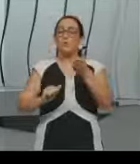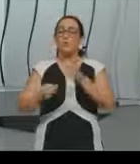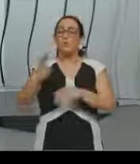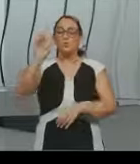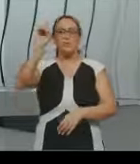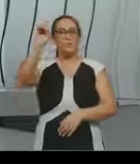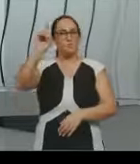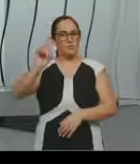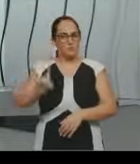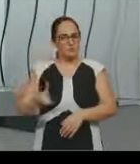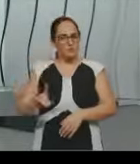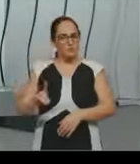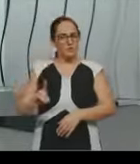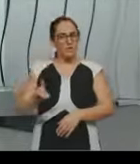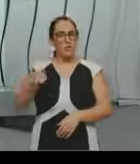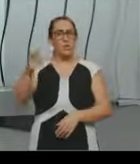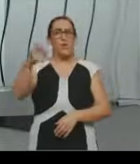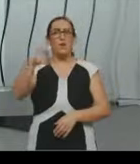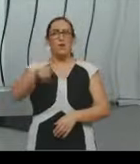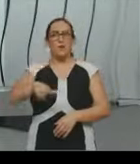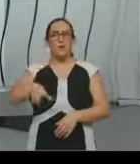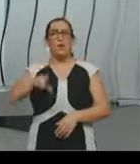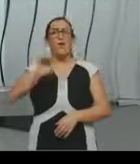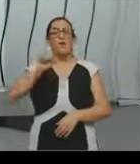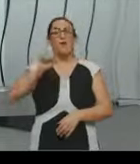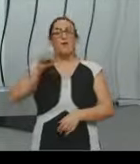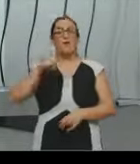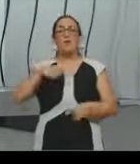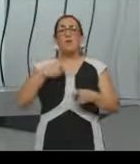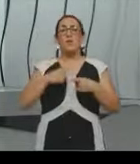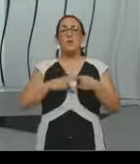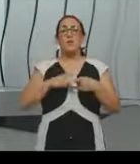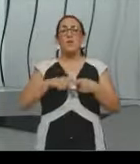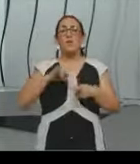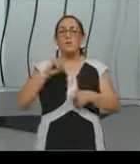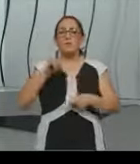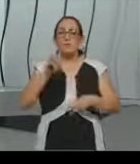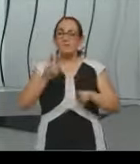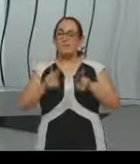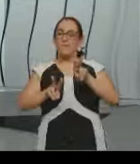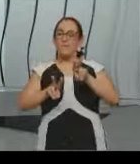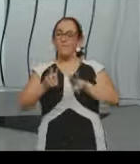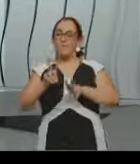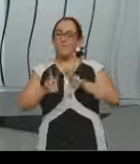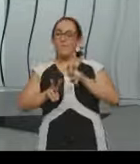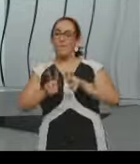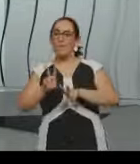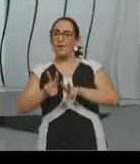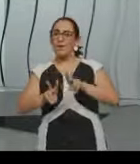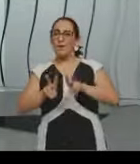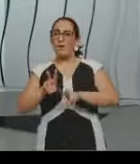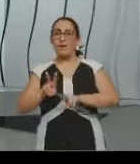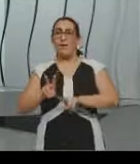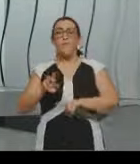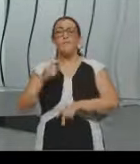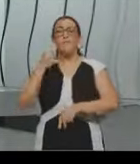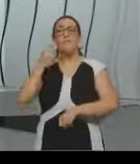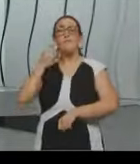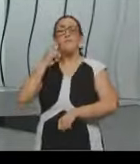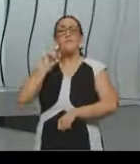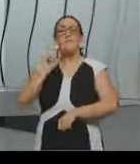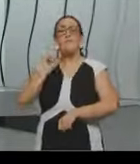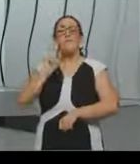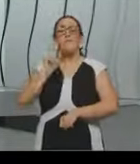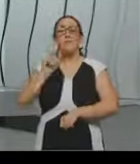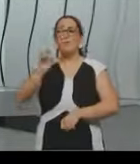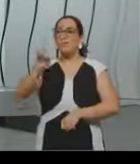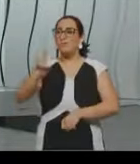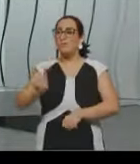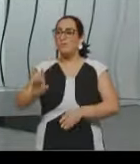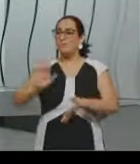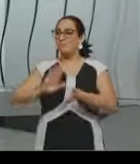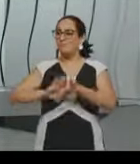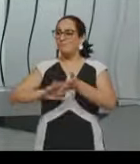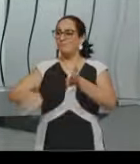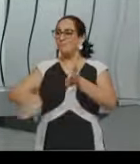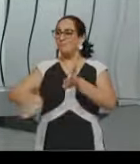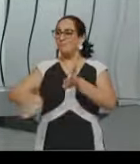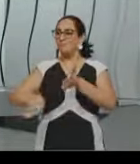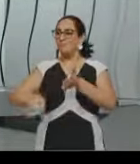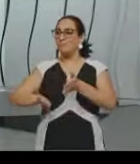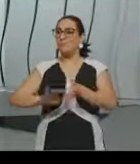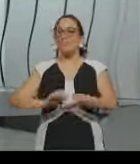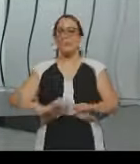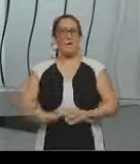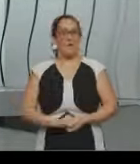uma vez porque se a gente analisa o nosso histórico, esses direitos, eles estão sendo retirados há muito tempo, né? Outro que a gente